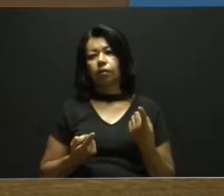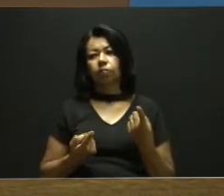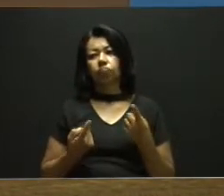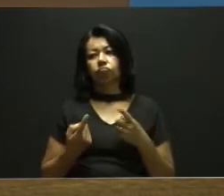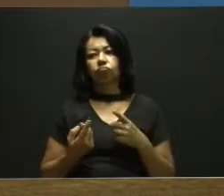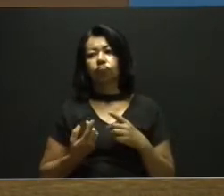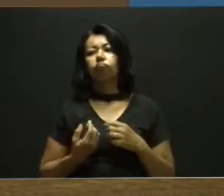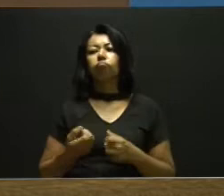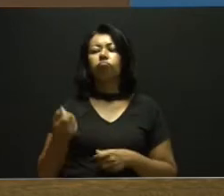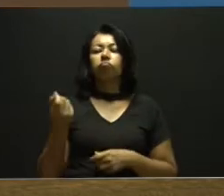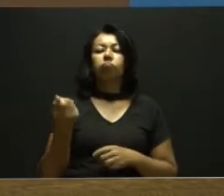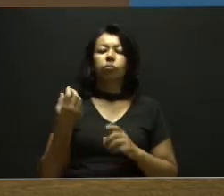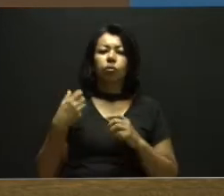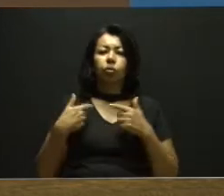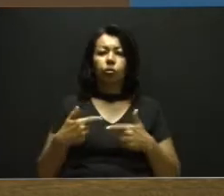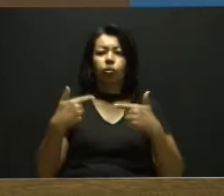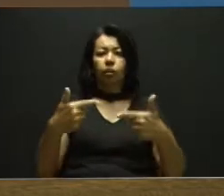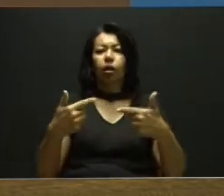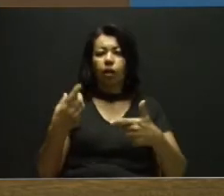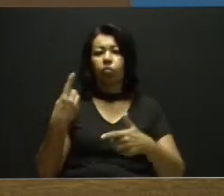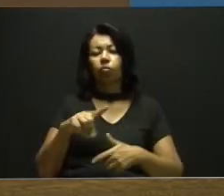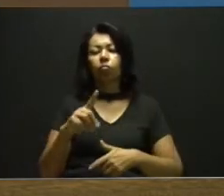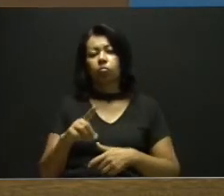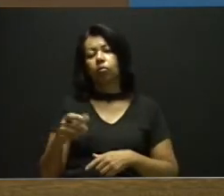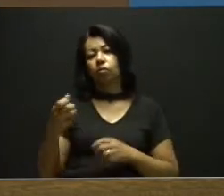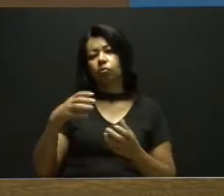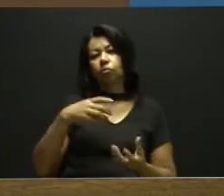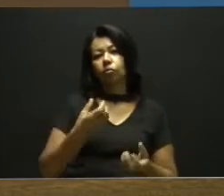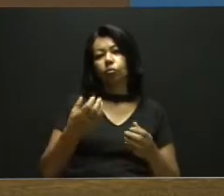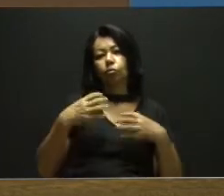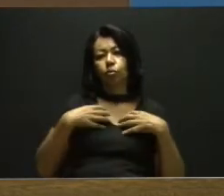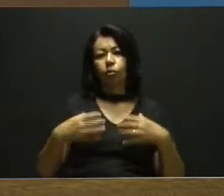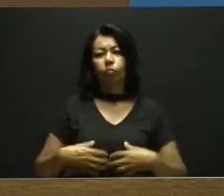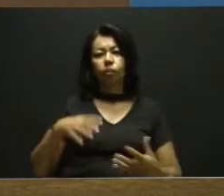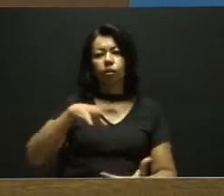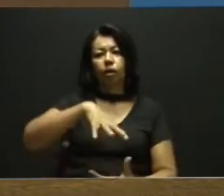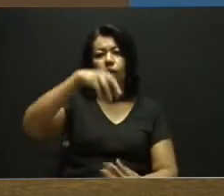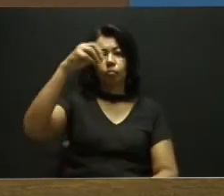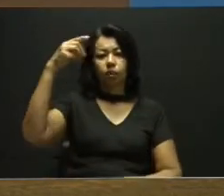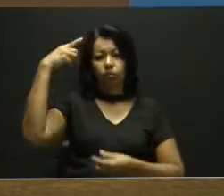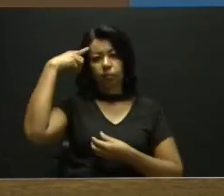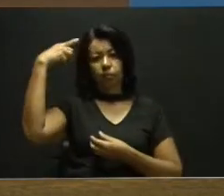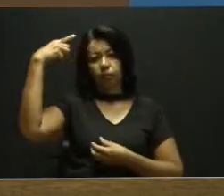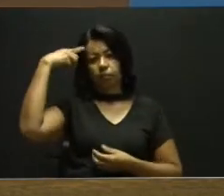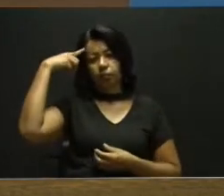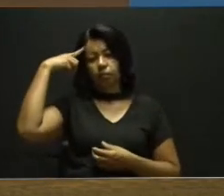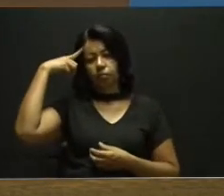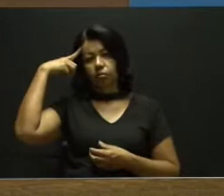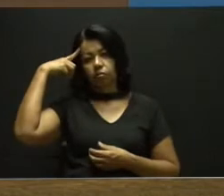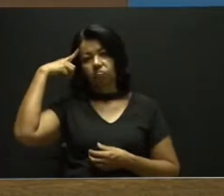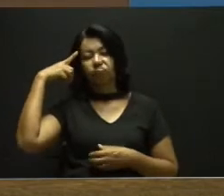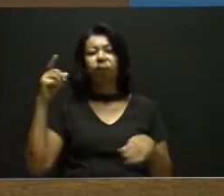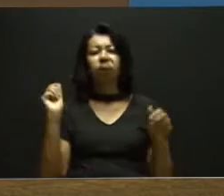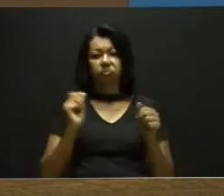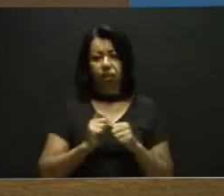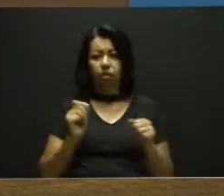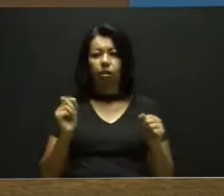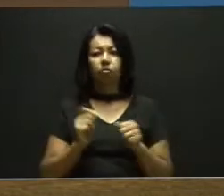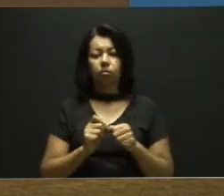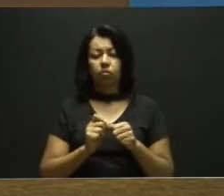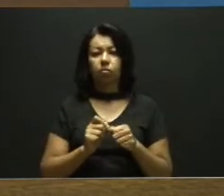dominação de seus corpos alma pensamentos e atos